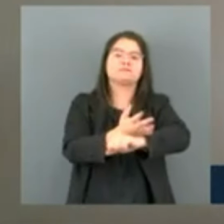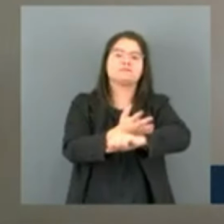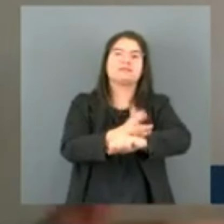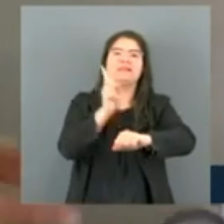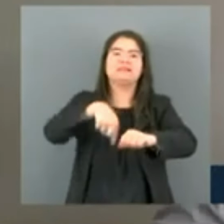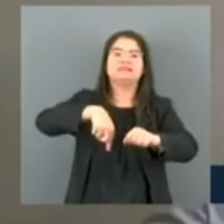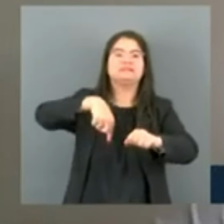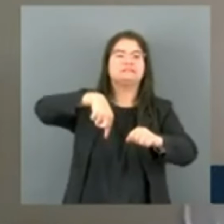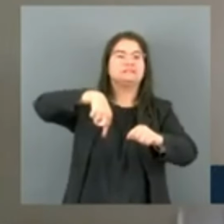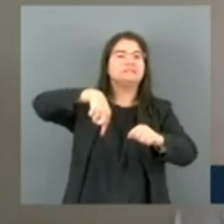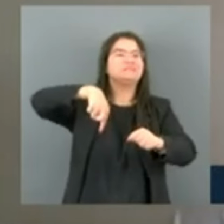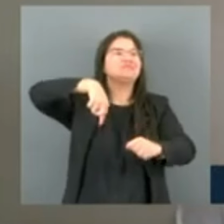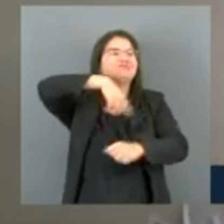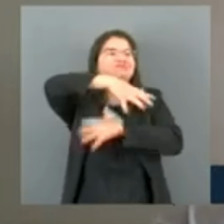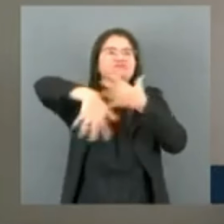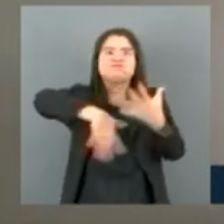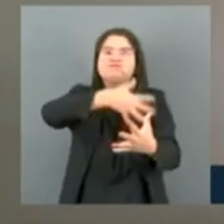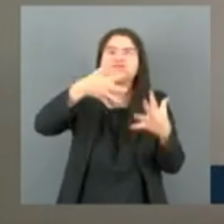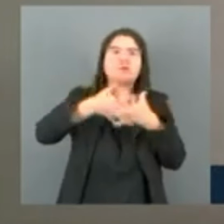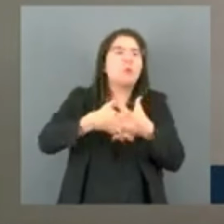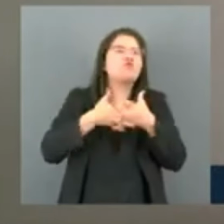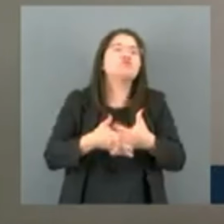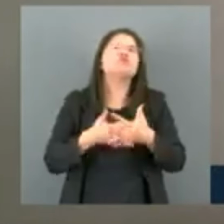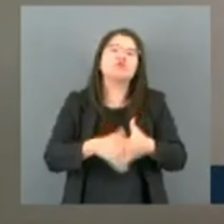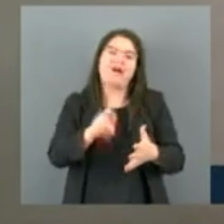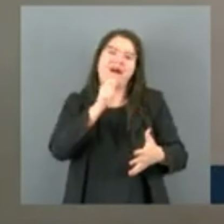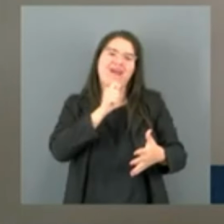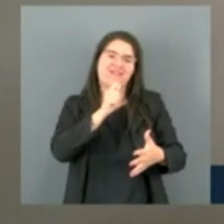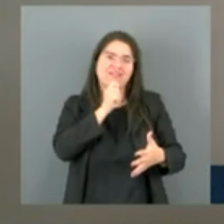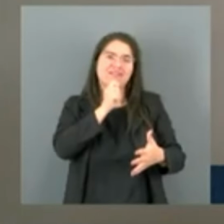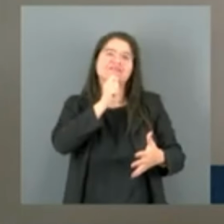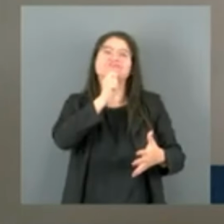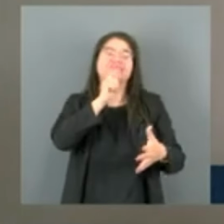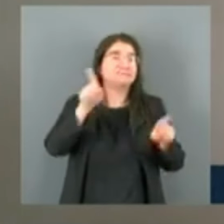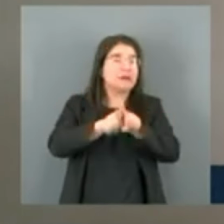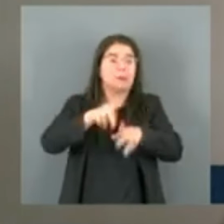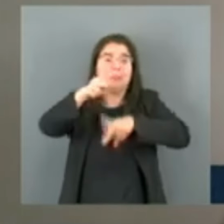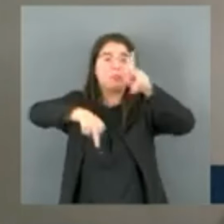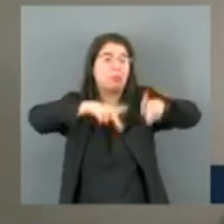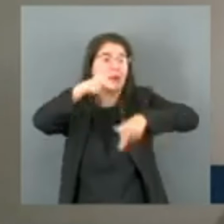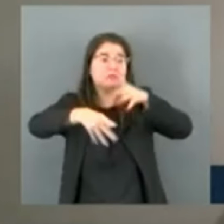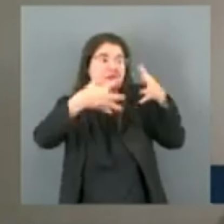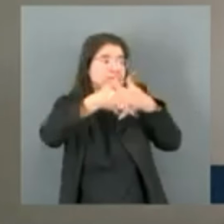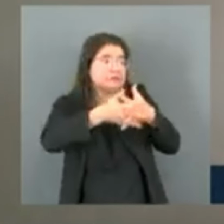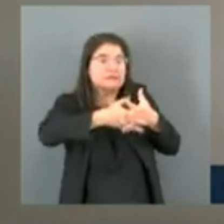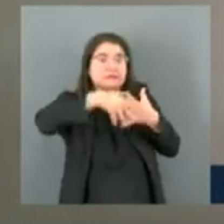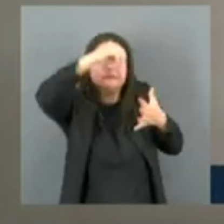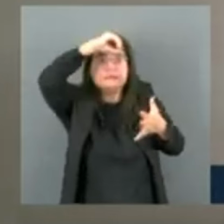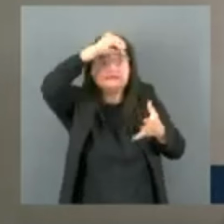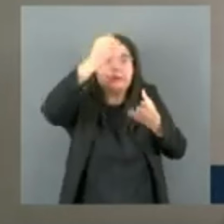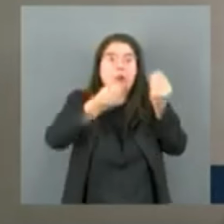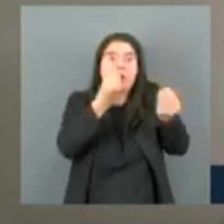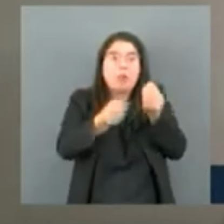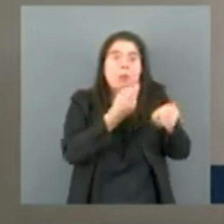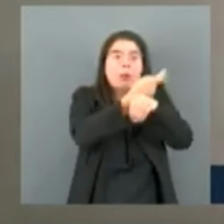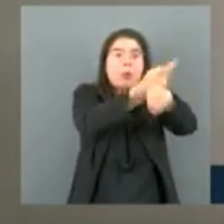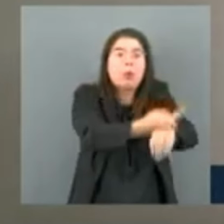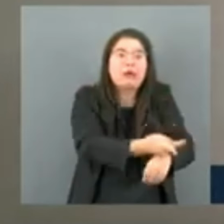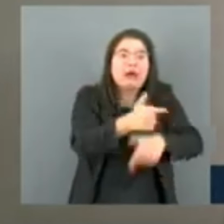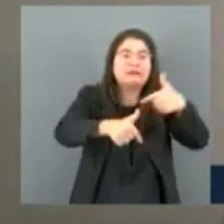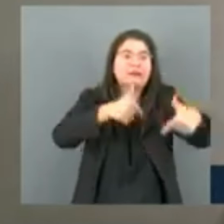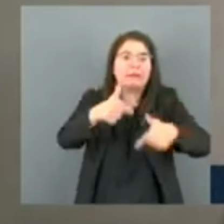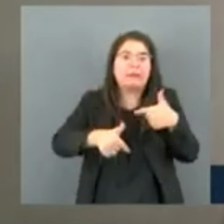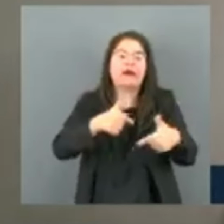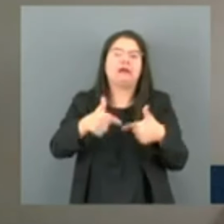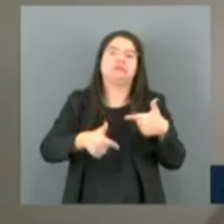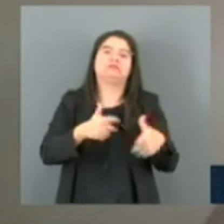caos, seja para os profissionais já existentes, e uma verdadeira confusão para a população na hora de buscar os serviços. Então, não há uma demanda